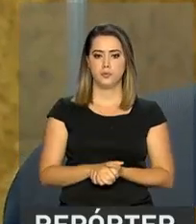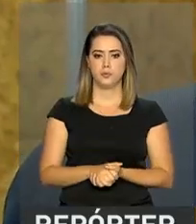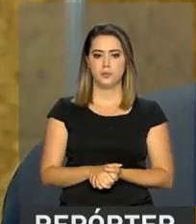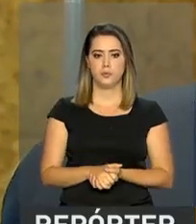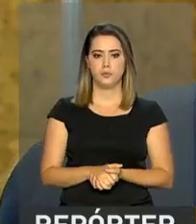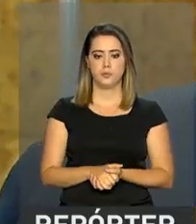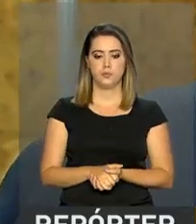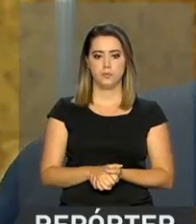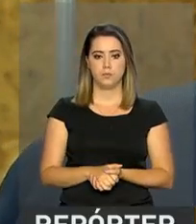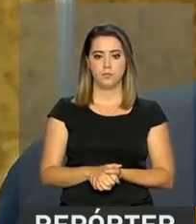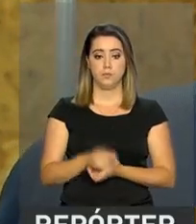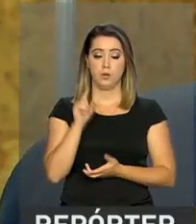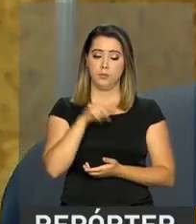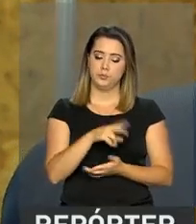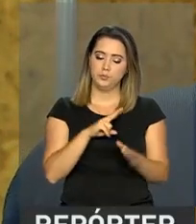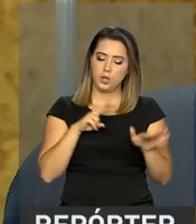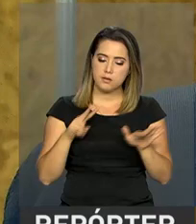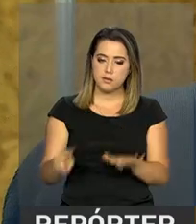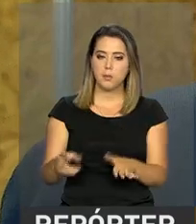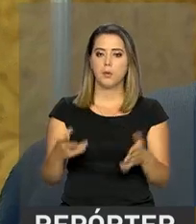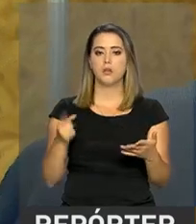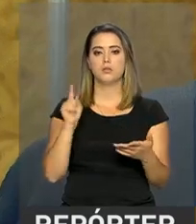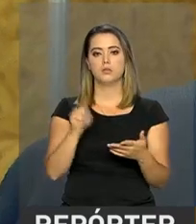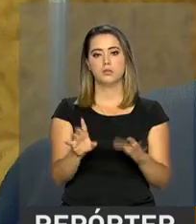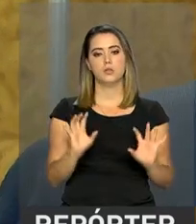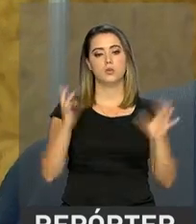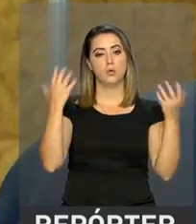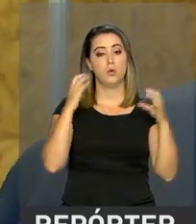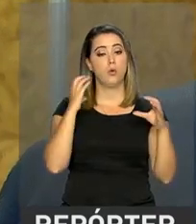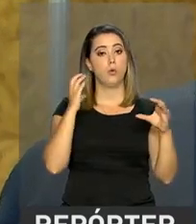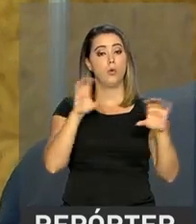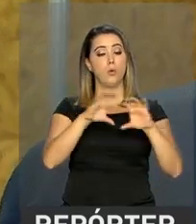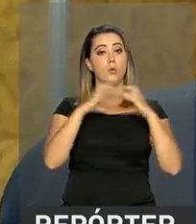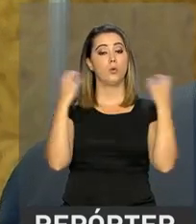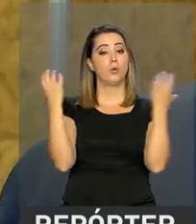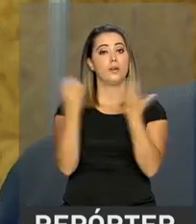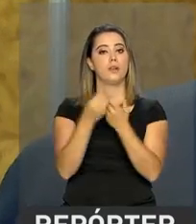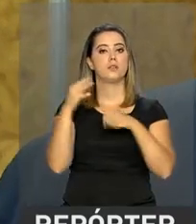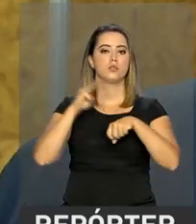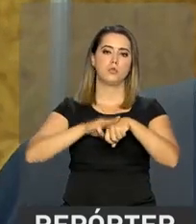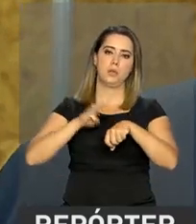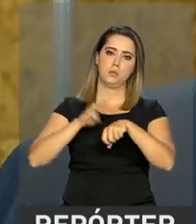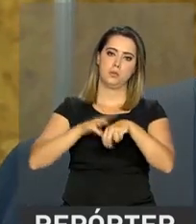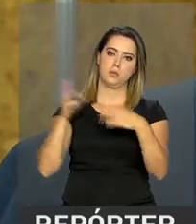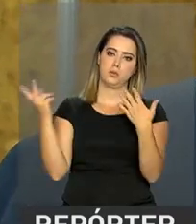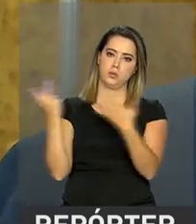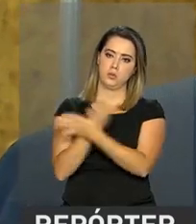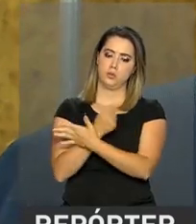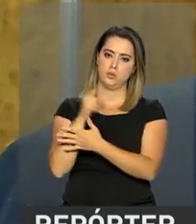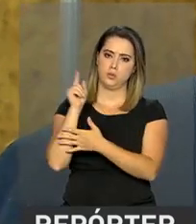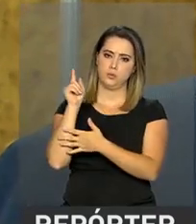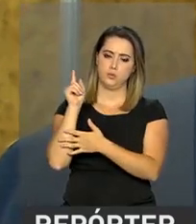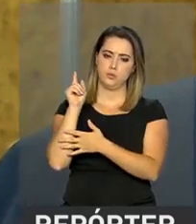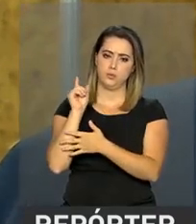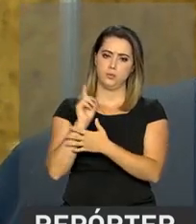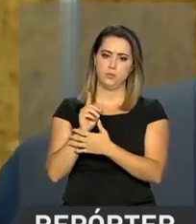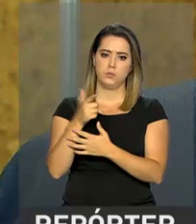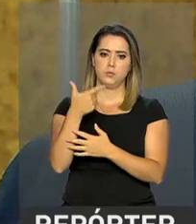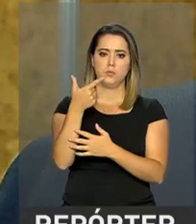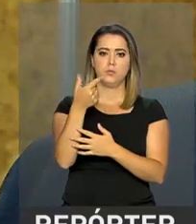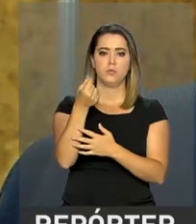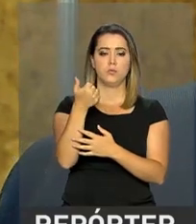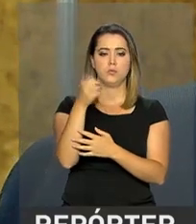semana, pela realização do Congresso Internacional de Matemáticos, que vai ter lugar em